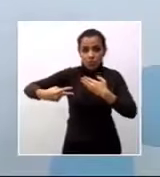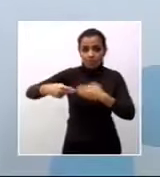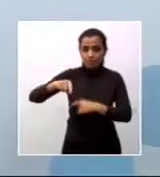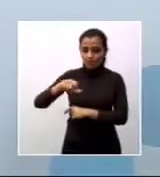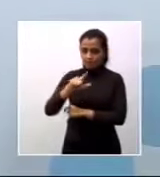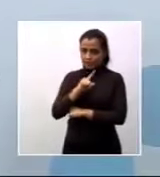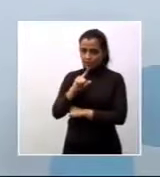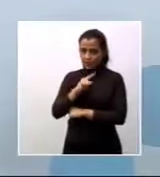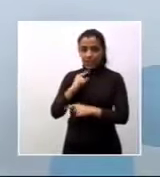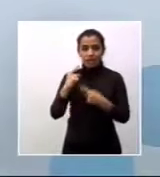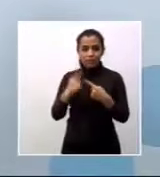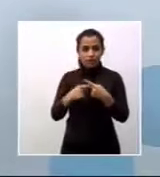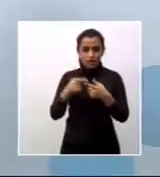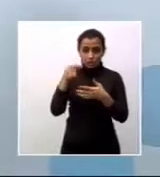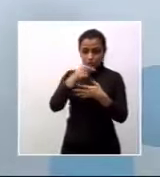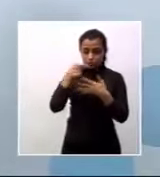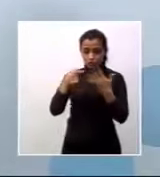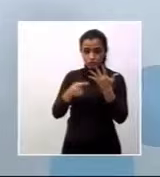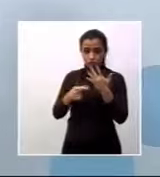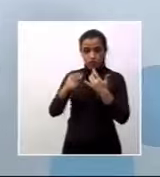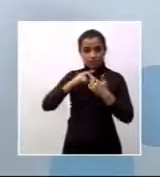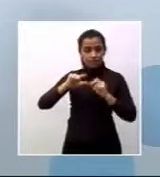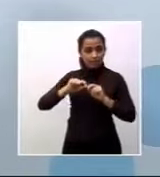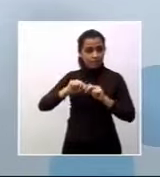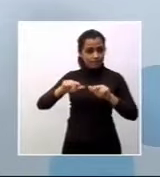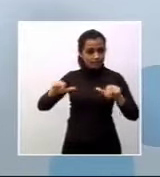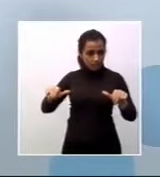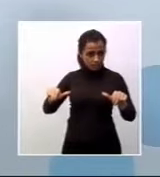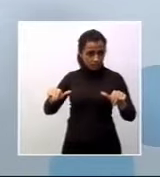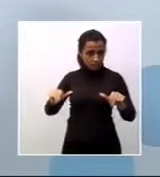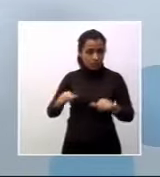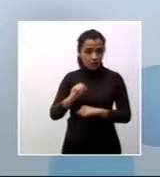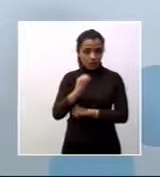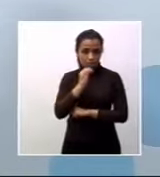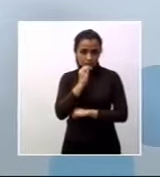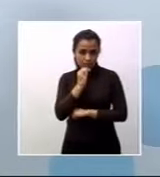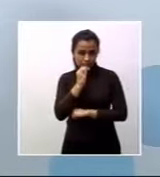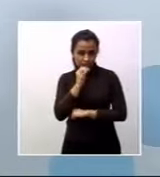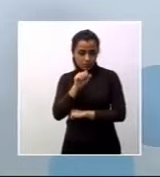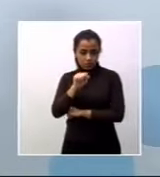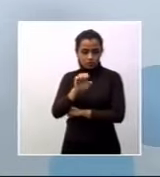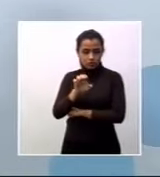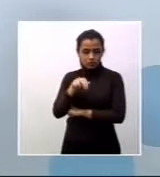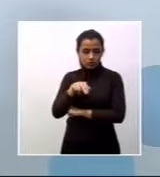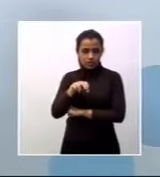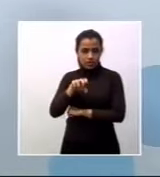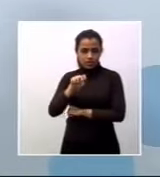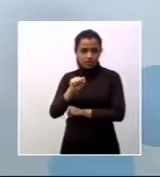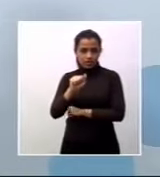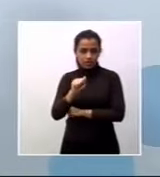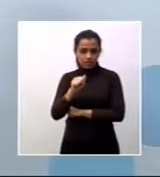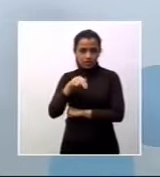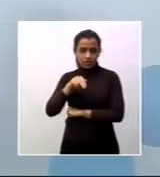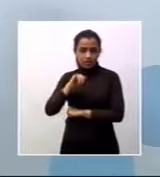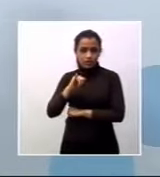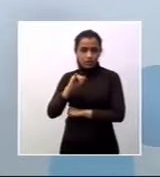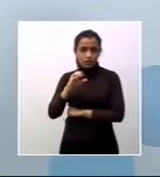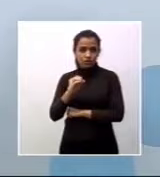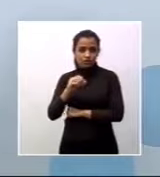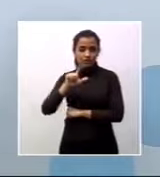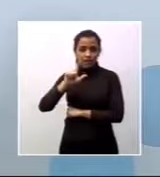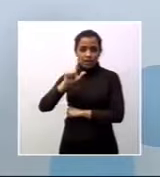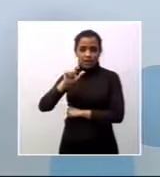acontece como existem vários tipos por exemplo o sensacionalismo quando ele faz uma publicação ele já deixa muito